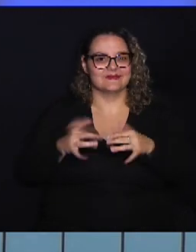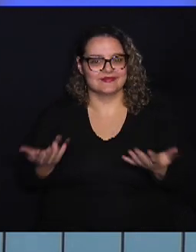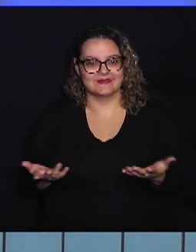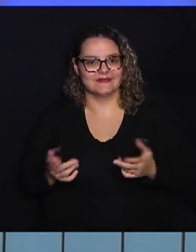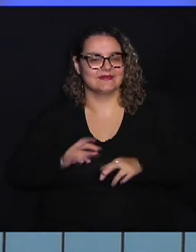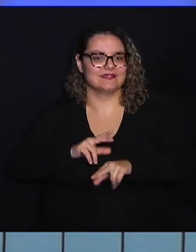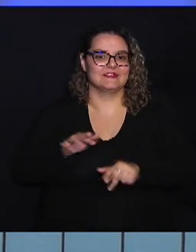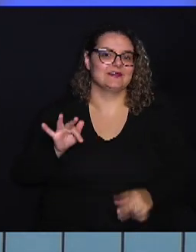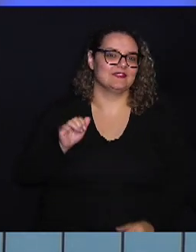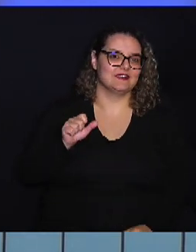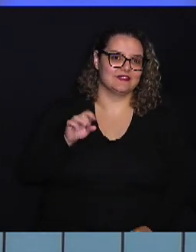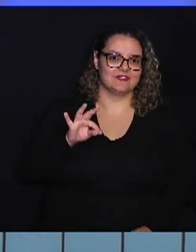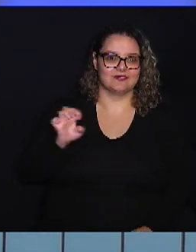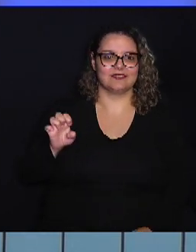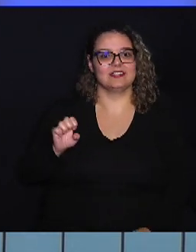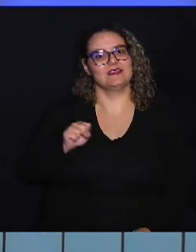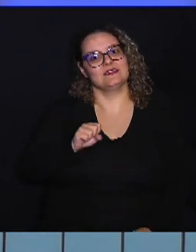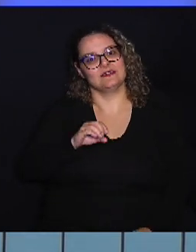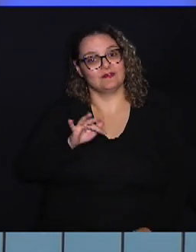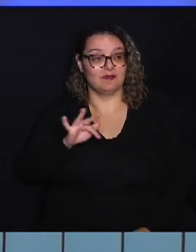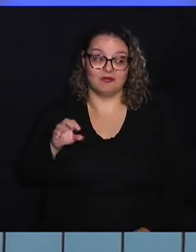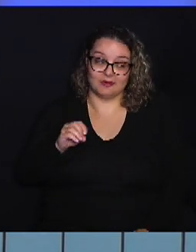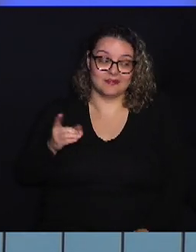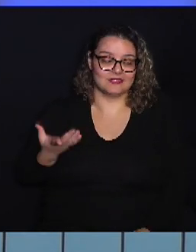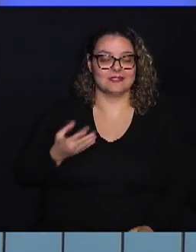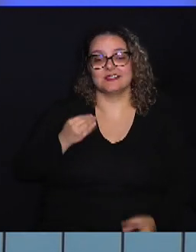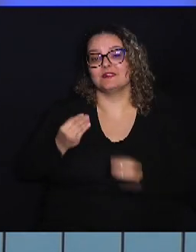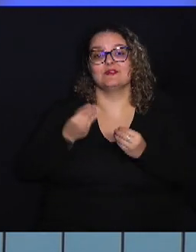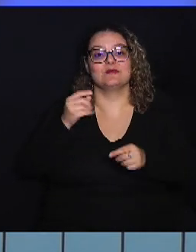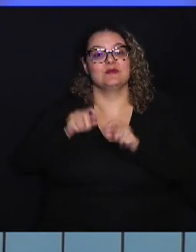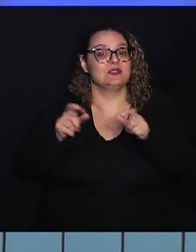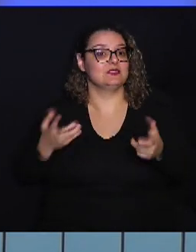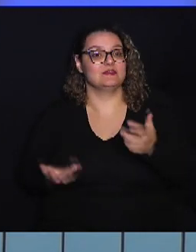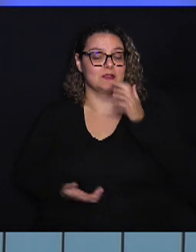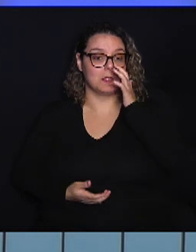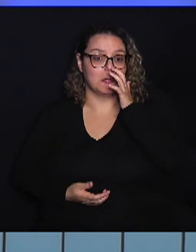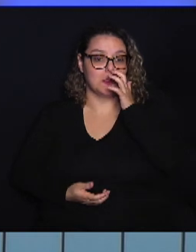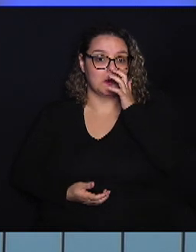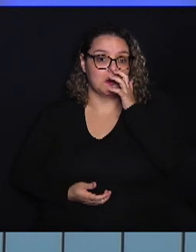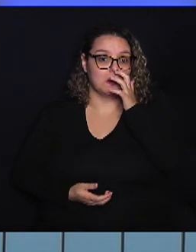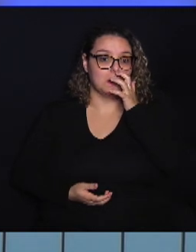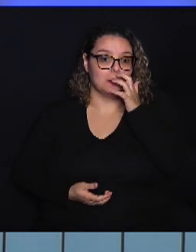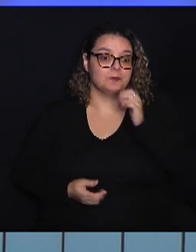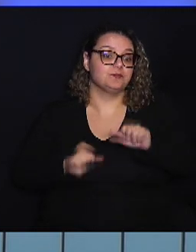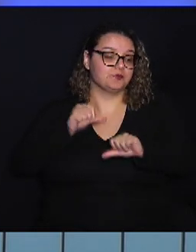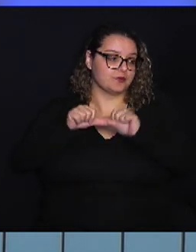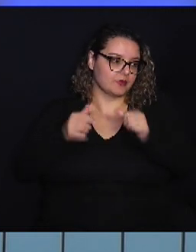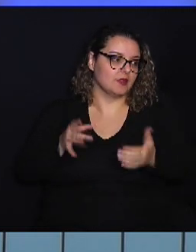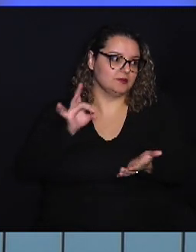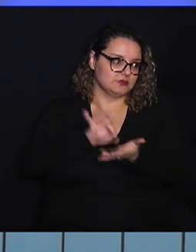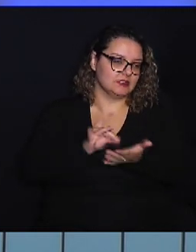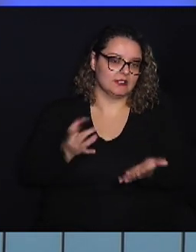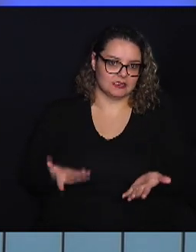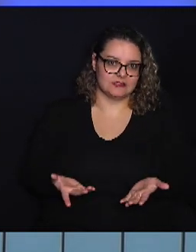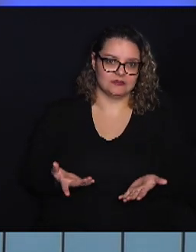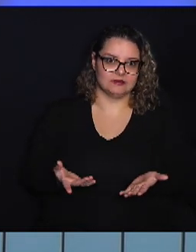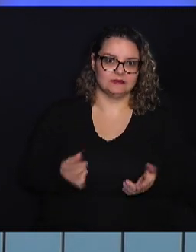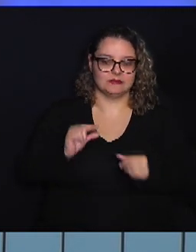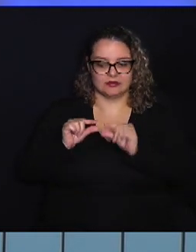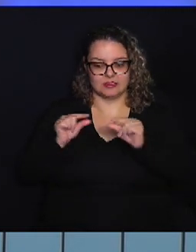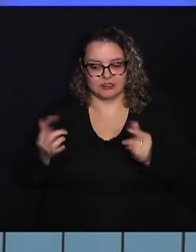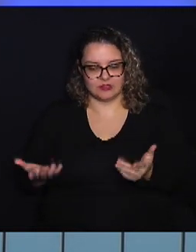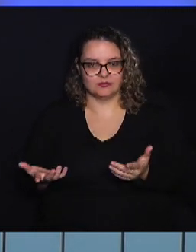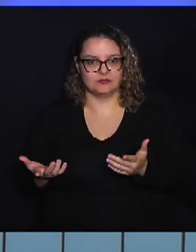os fast foods, e como que as pessoas podem, né, mudar mesmo, né, e aos